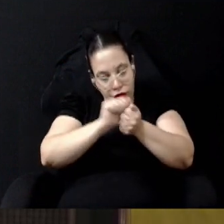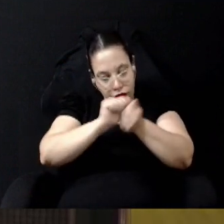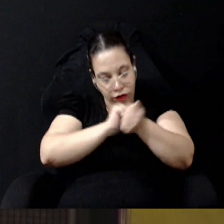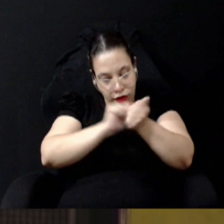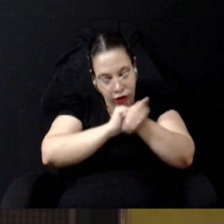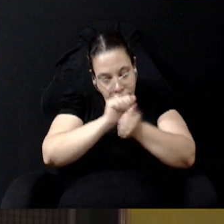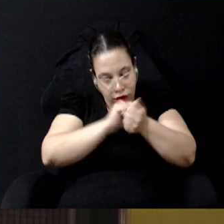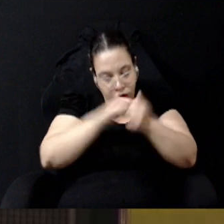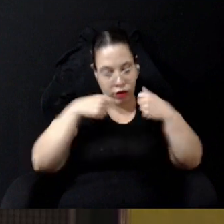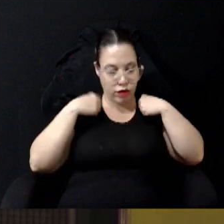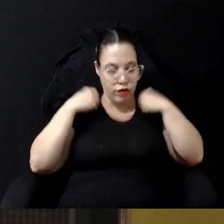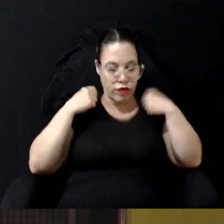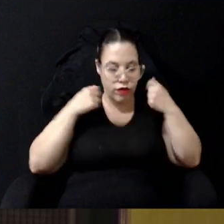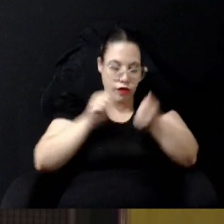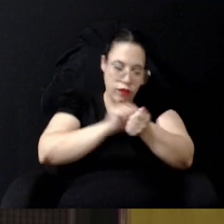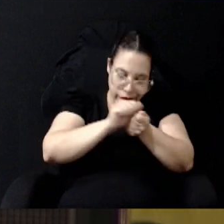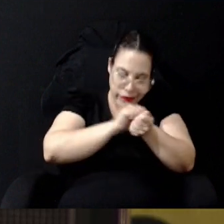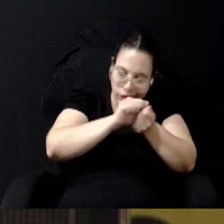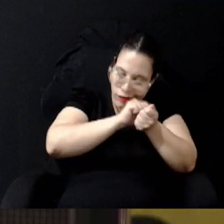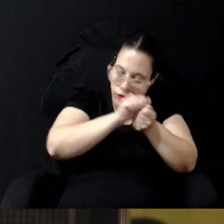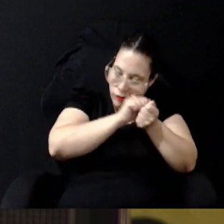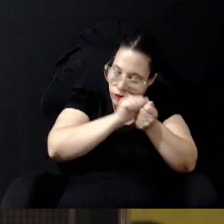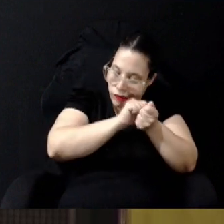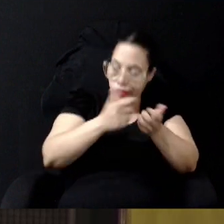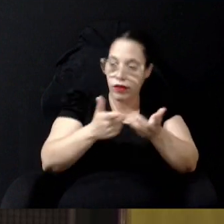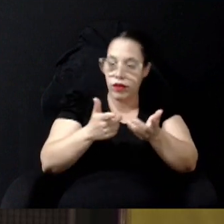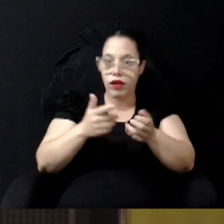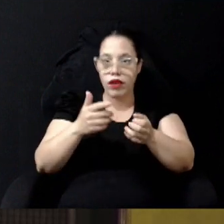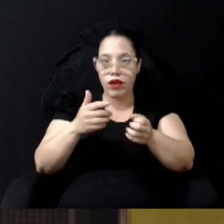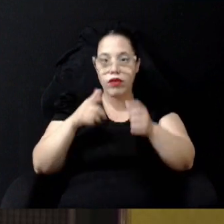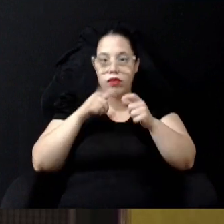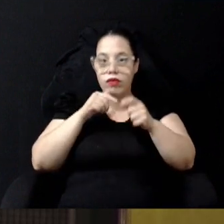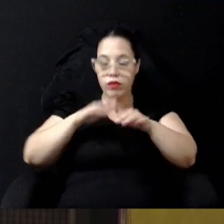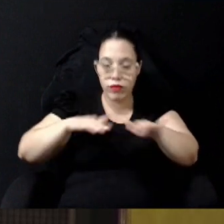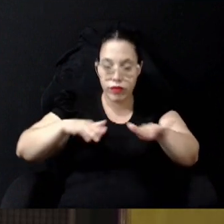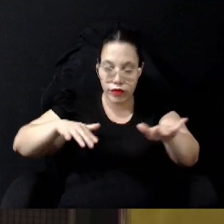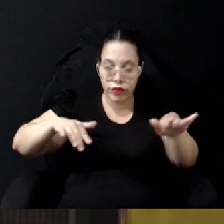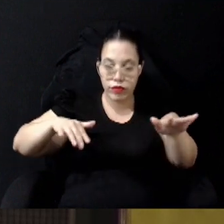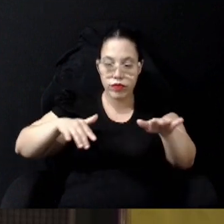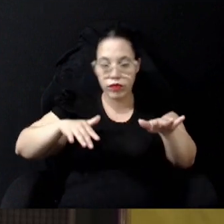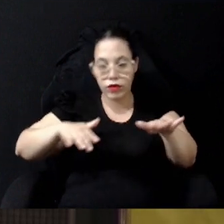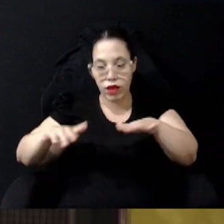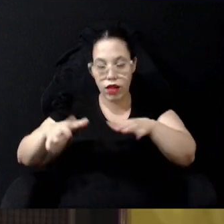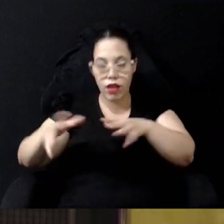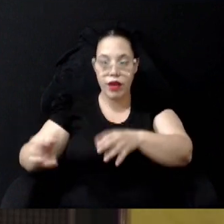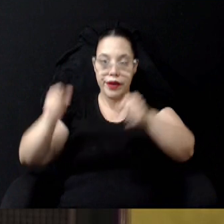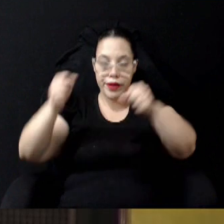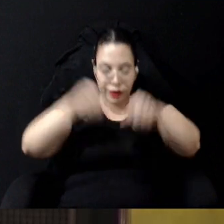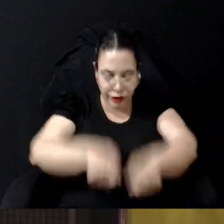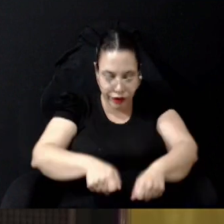enfim, ela, enquanto aguardava as roupas ali ou quararem ou